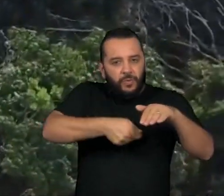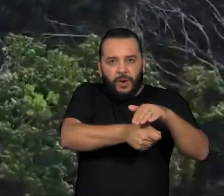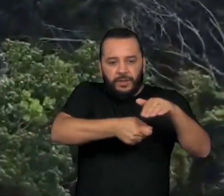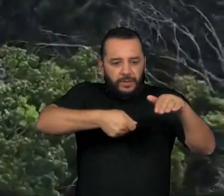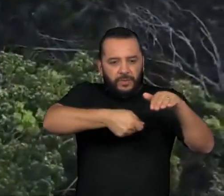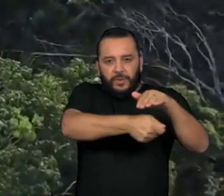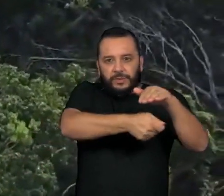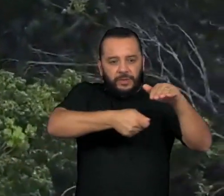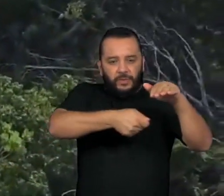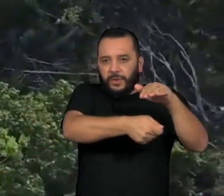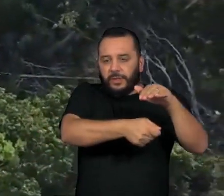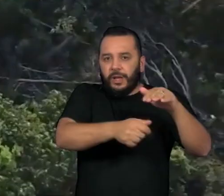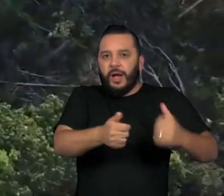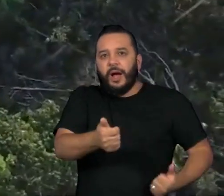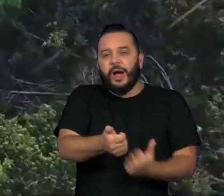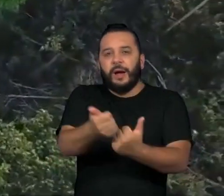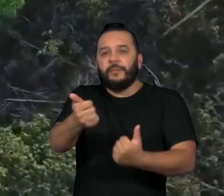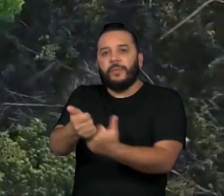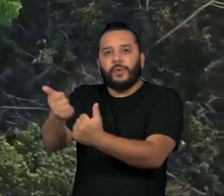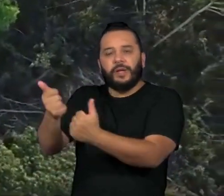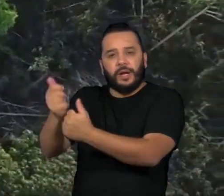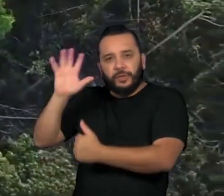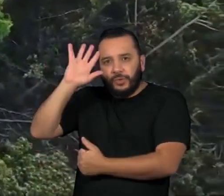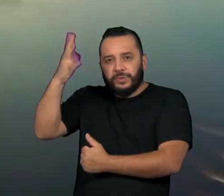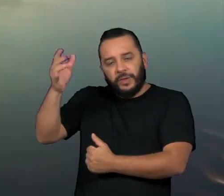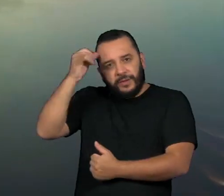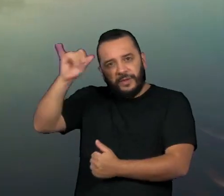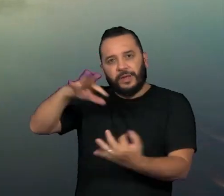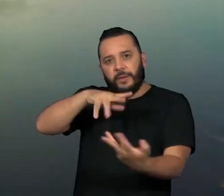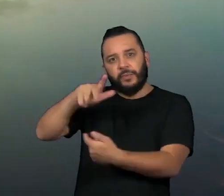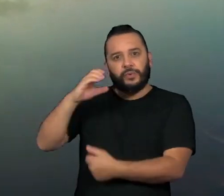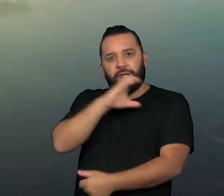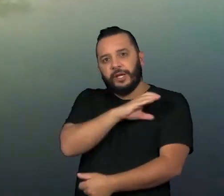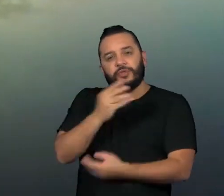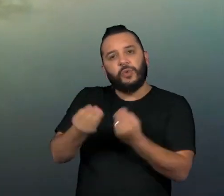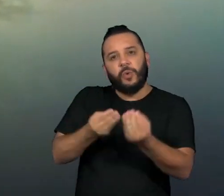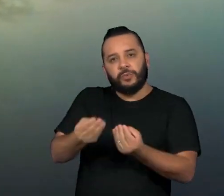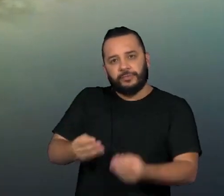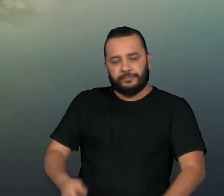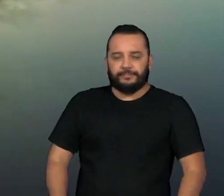a soluções para conter o aquecimento global.